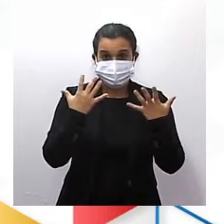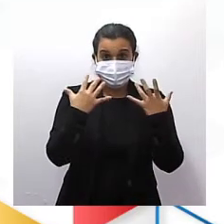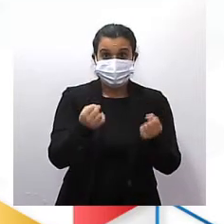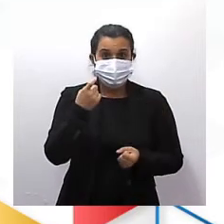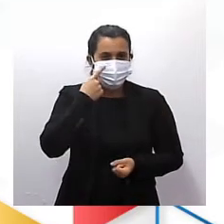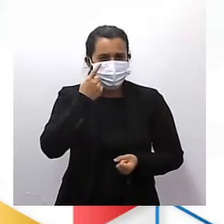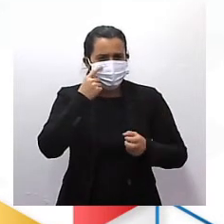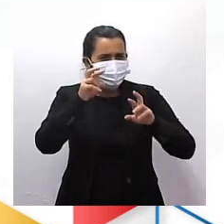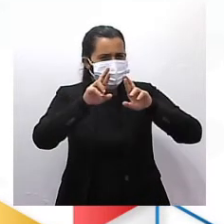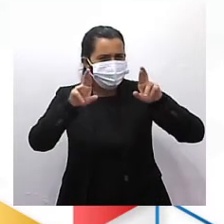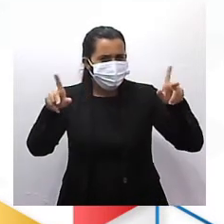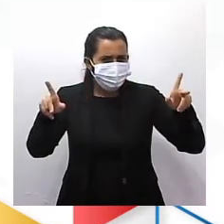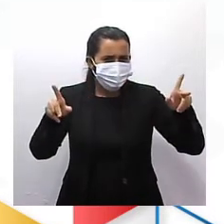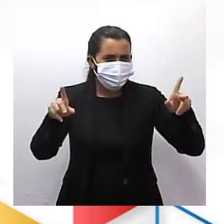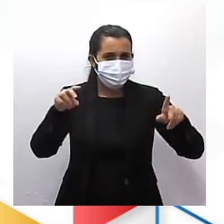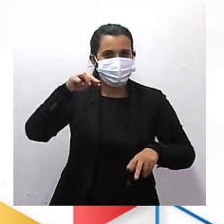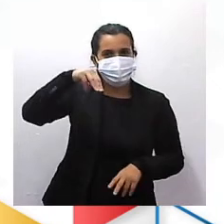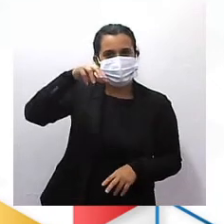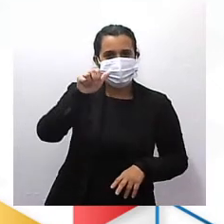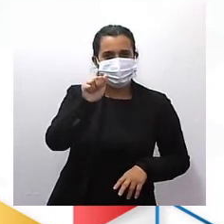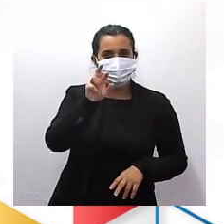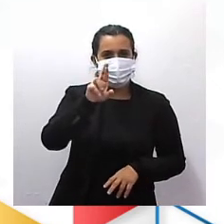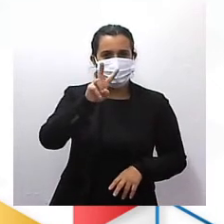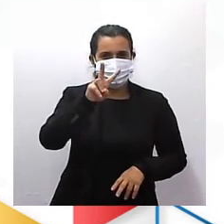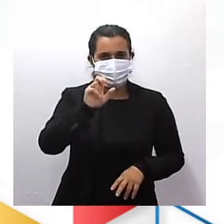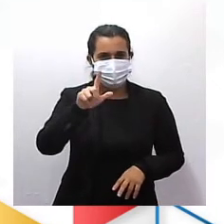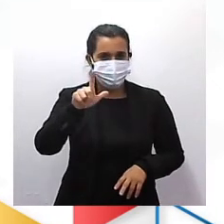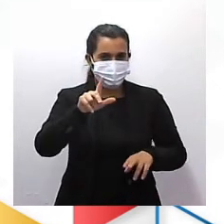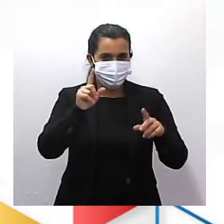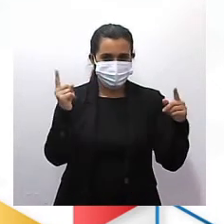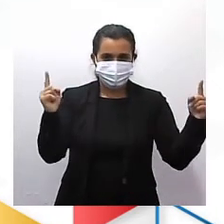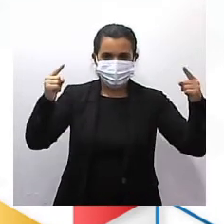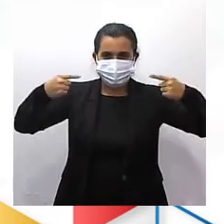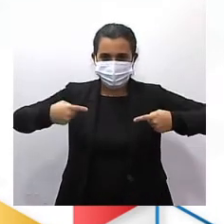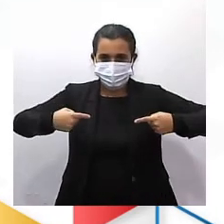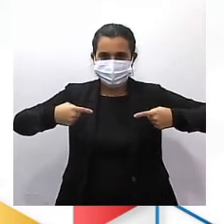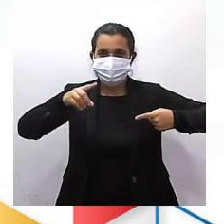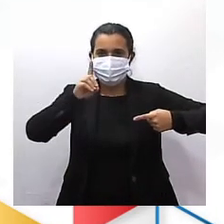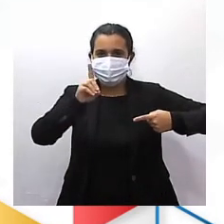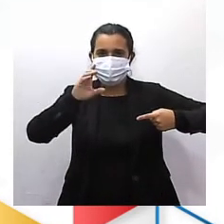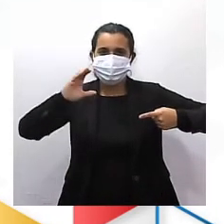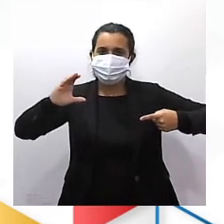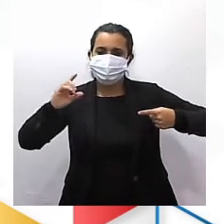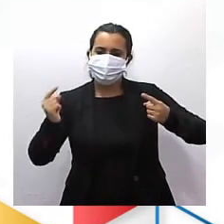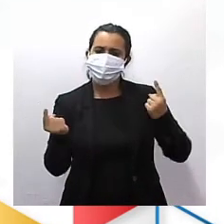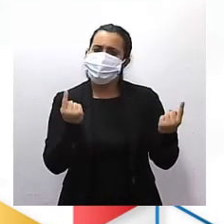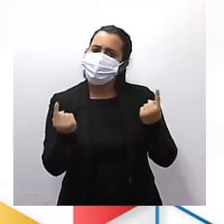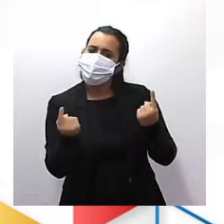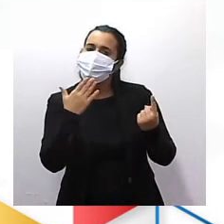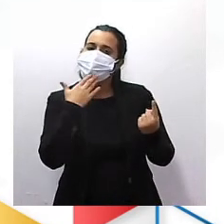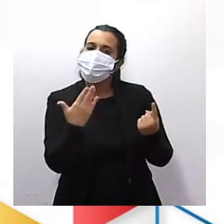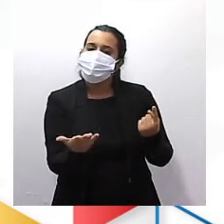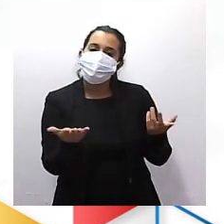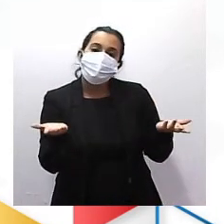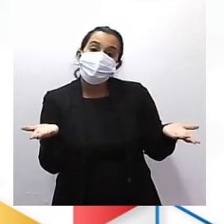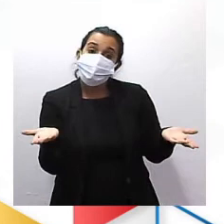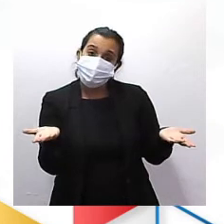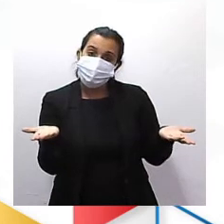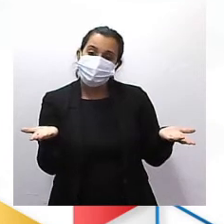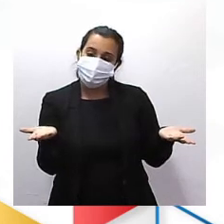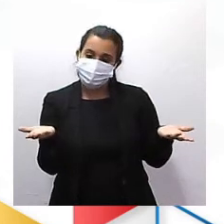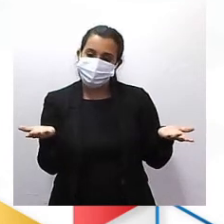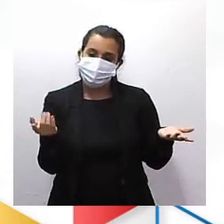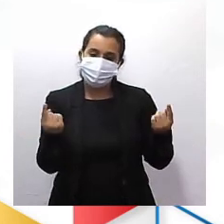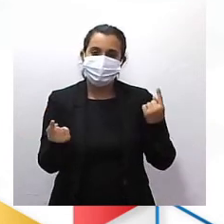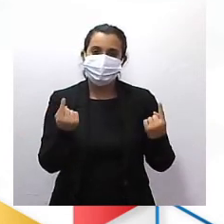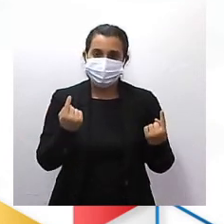diferença da Marvel versus DC. How do you prefer? Qual delas? Como é que você prefere os